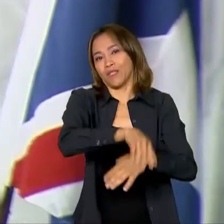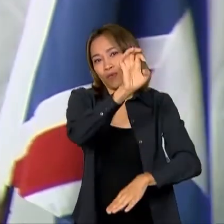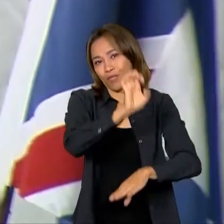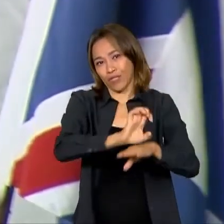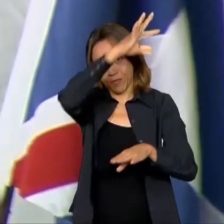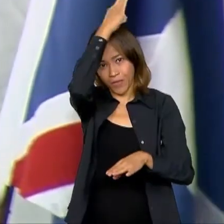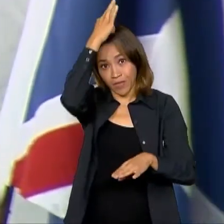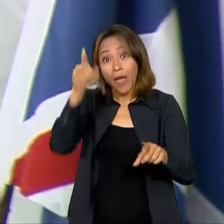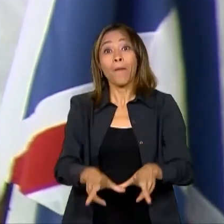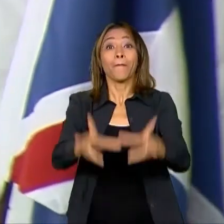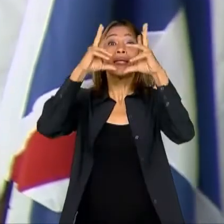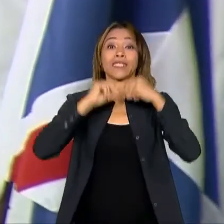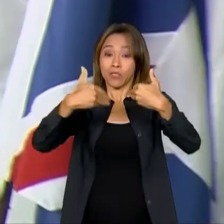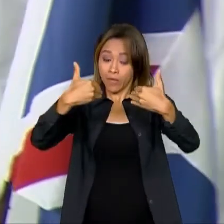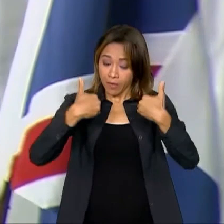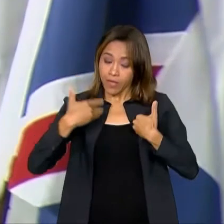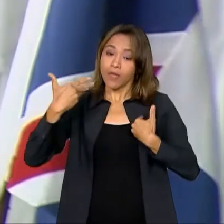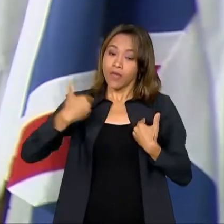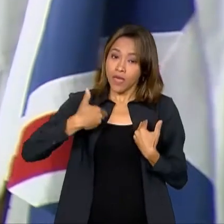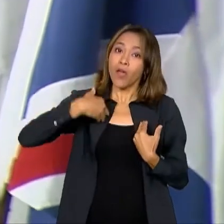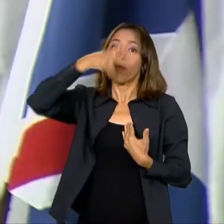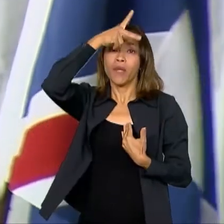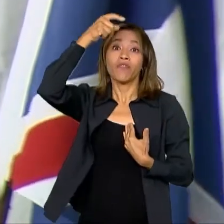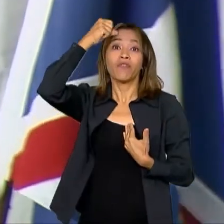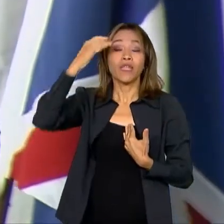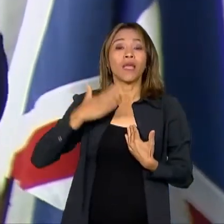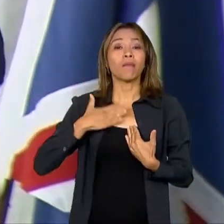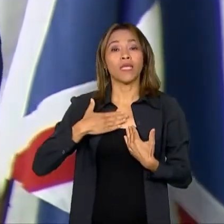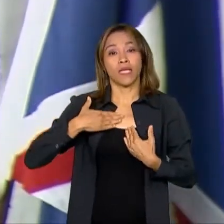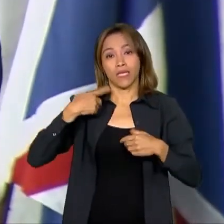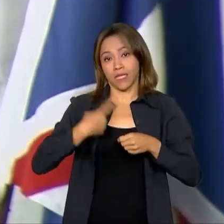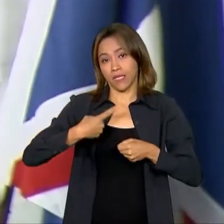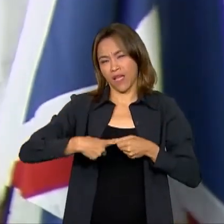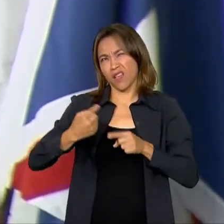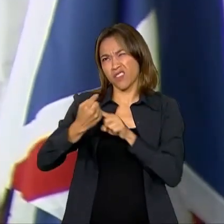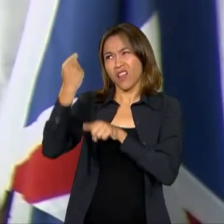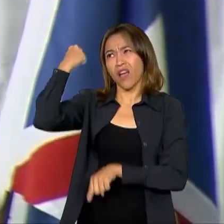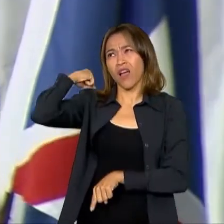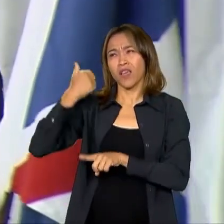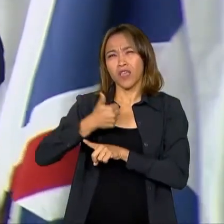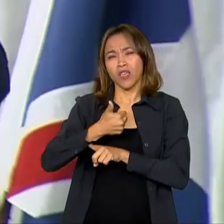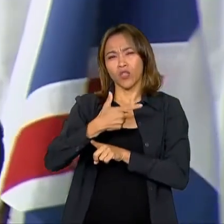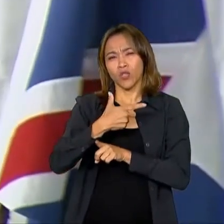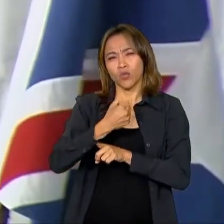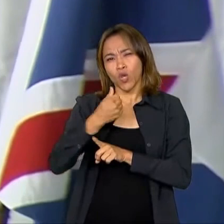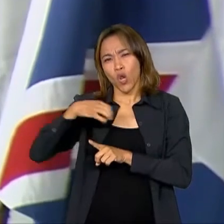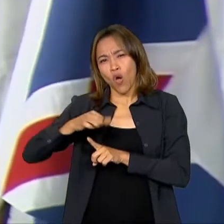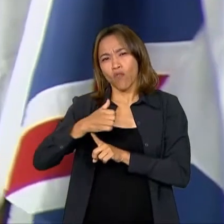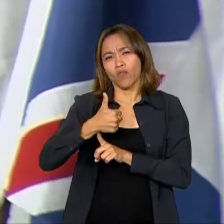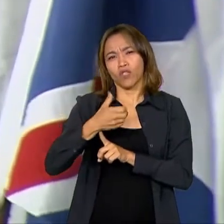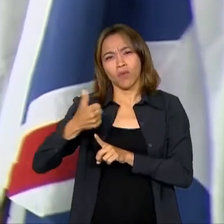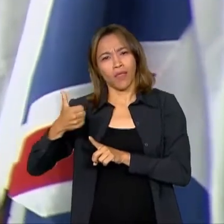dá o presente para mim, que enquanto prefeita municipal da minha cidade natal, lá nos anos de 2008, 2009,